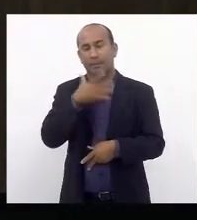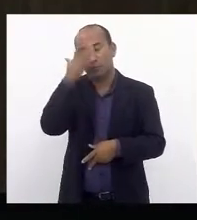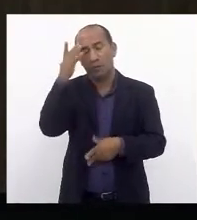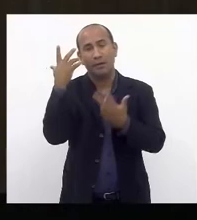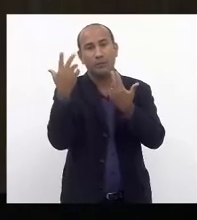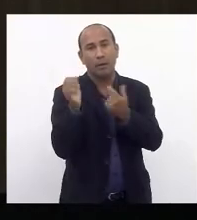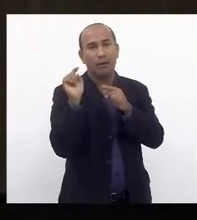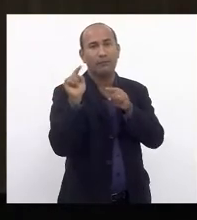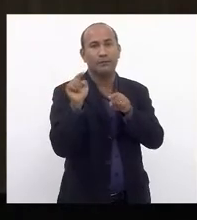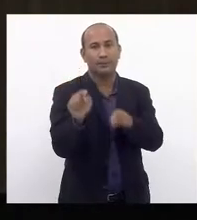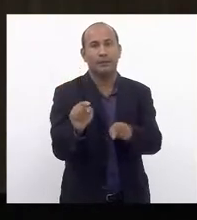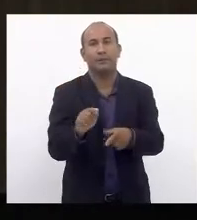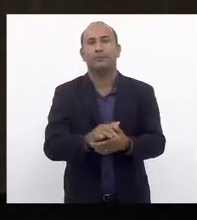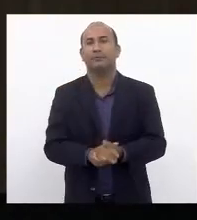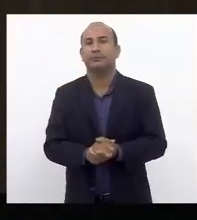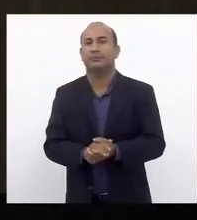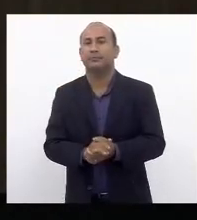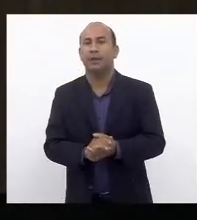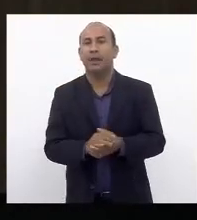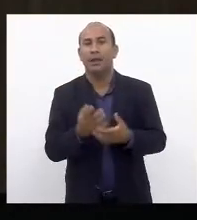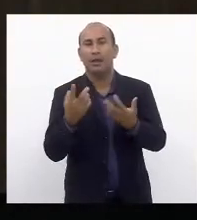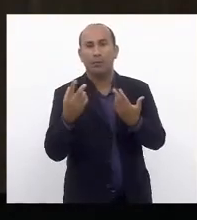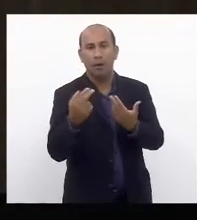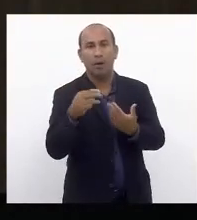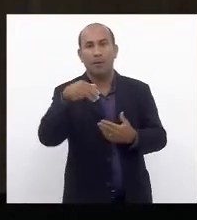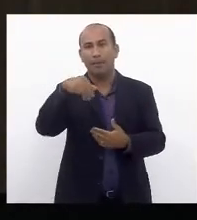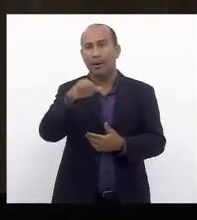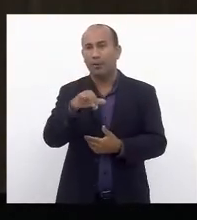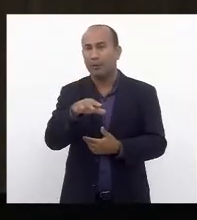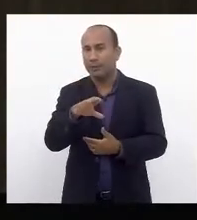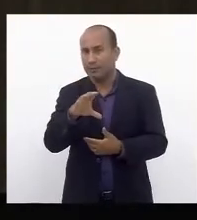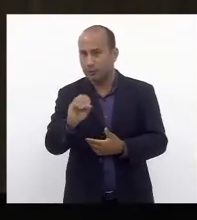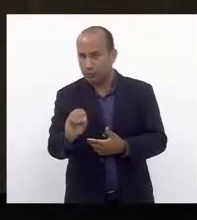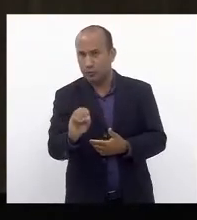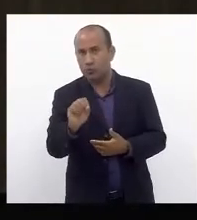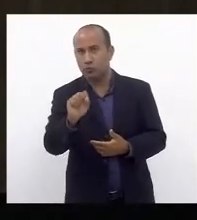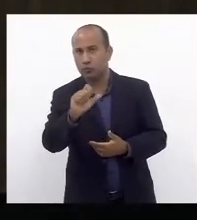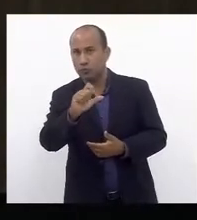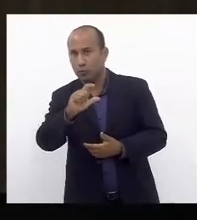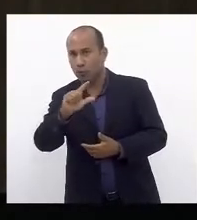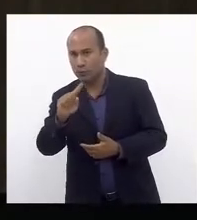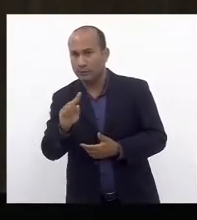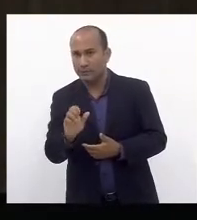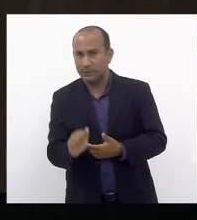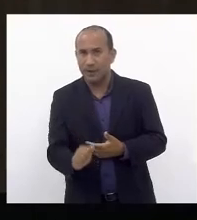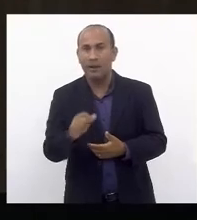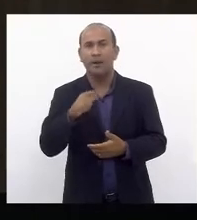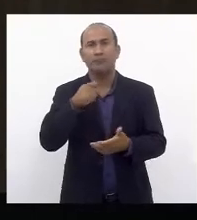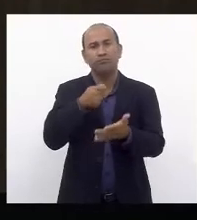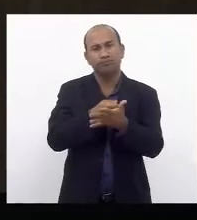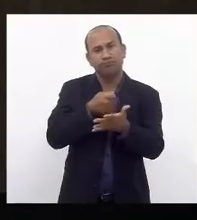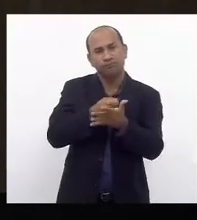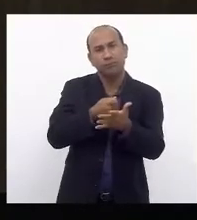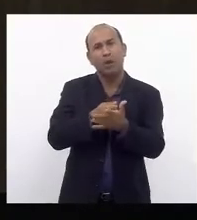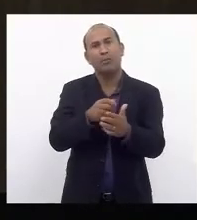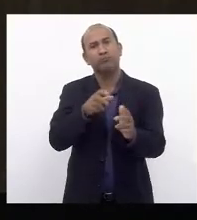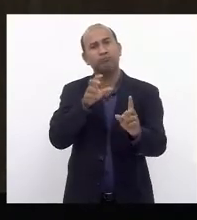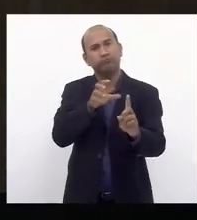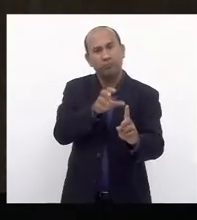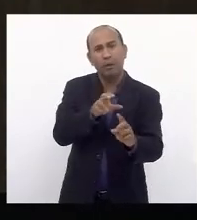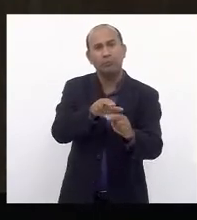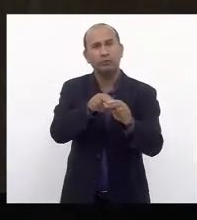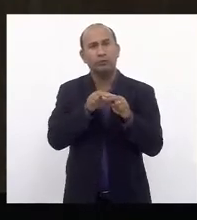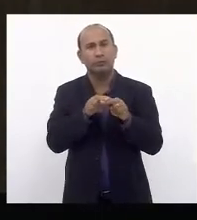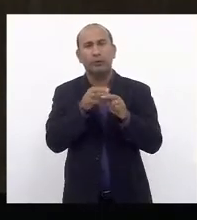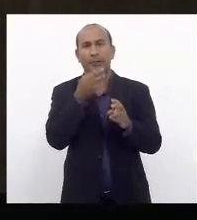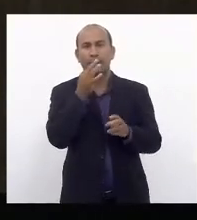iguais a você, igual ao nosso amigo Maurício Souza, que foi também duramente perseguido por expressar uma opinião